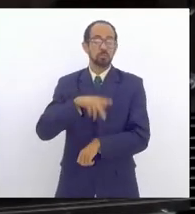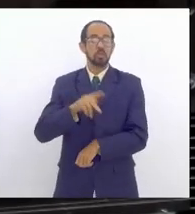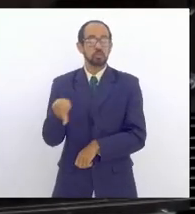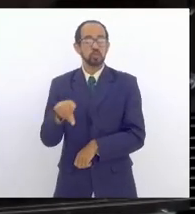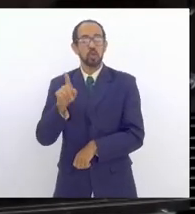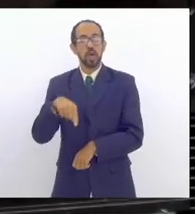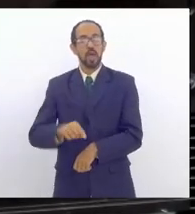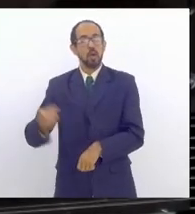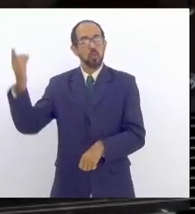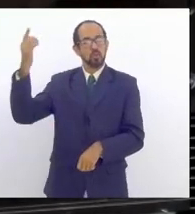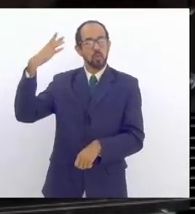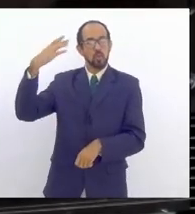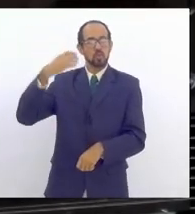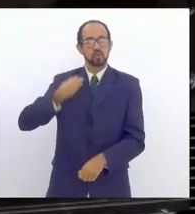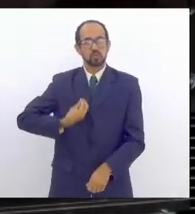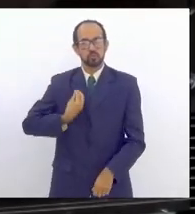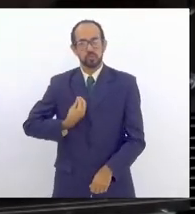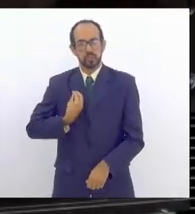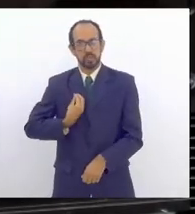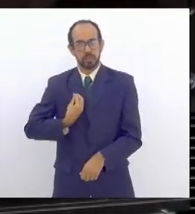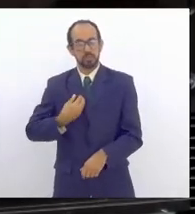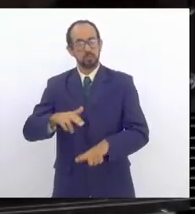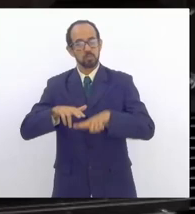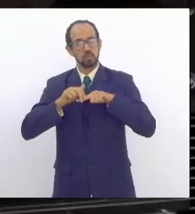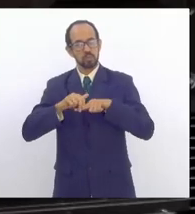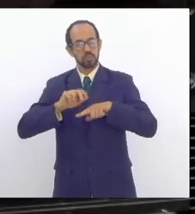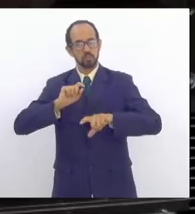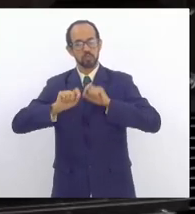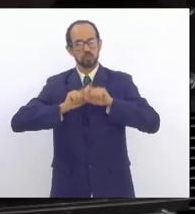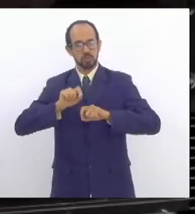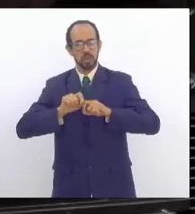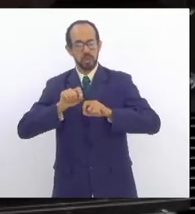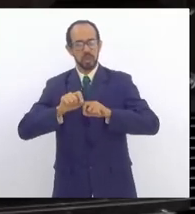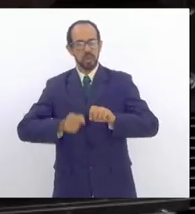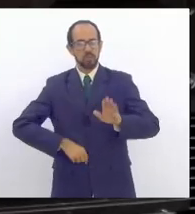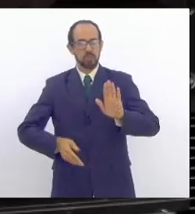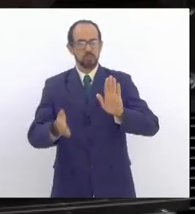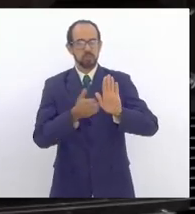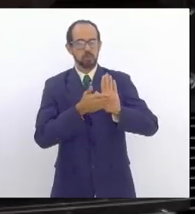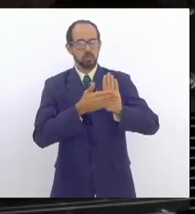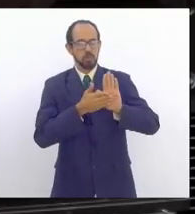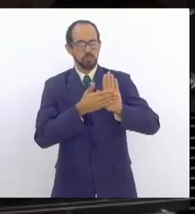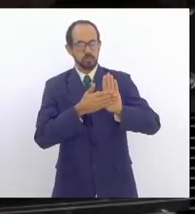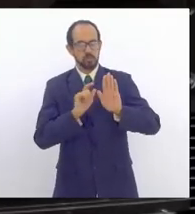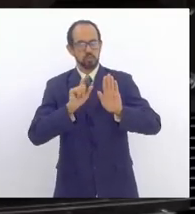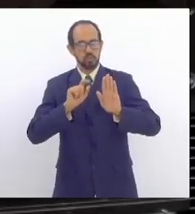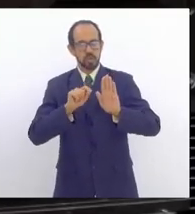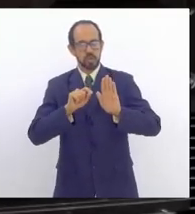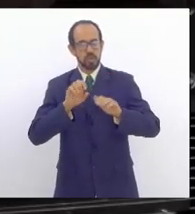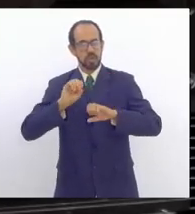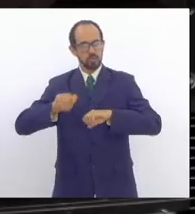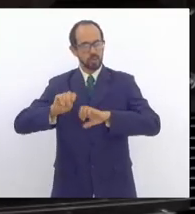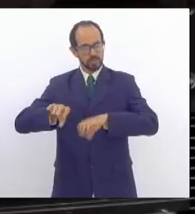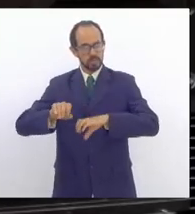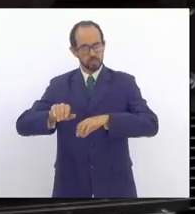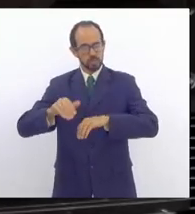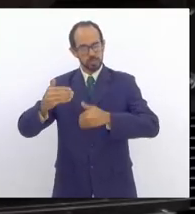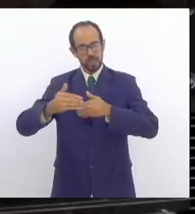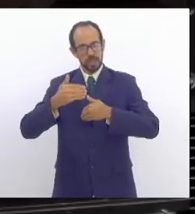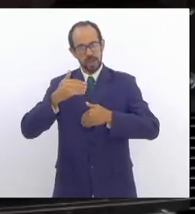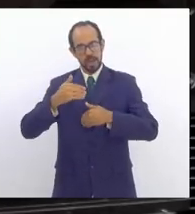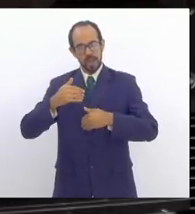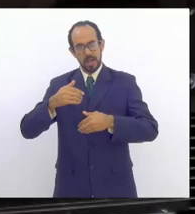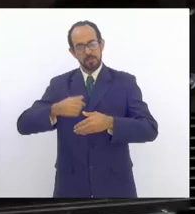de vida. Por isso, faço aqui o meu compromisso de que a educação estará na frente de todas as